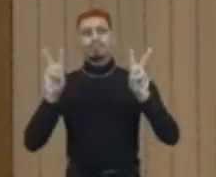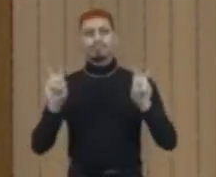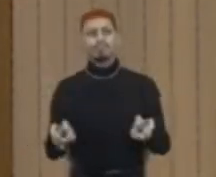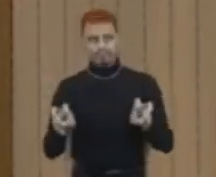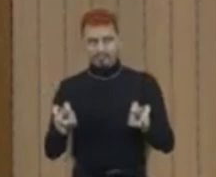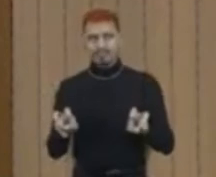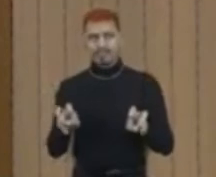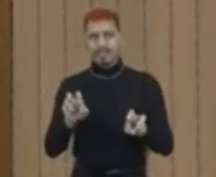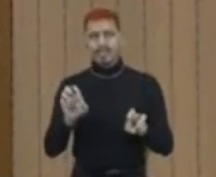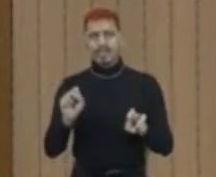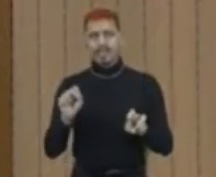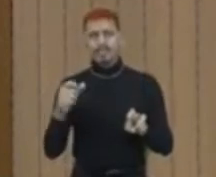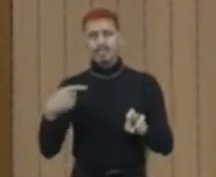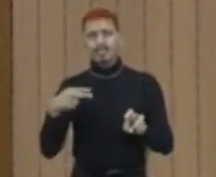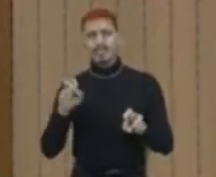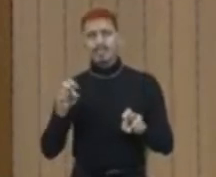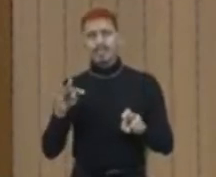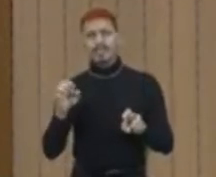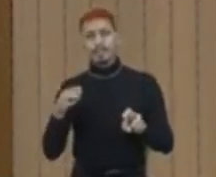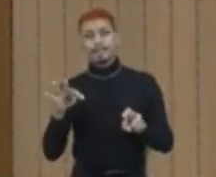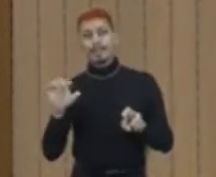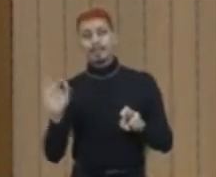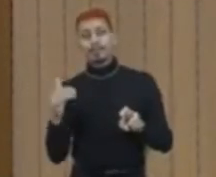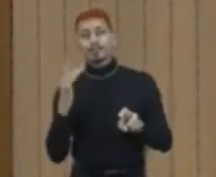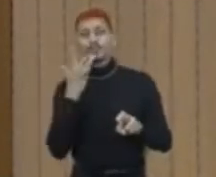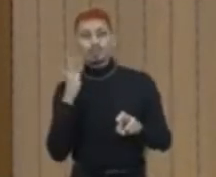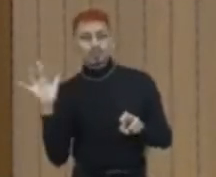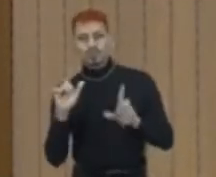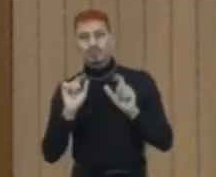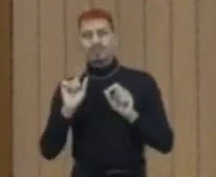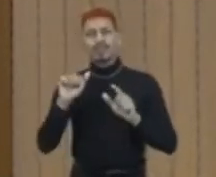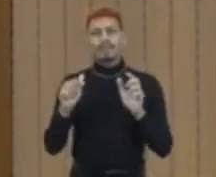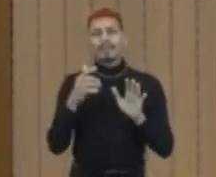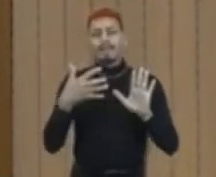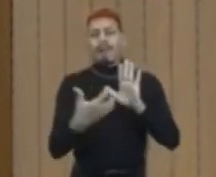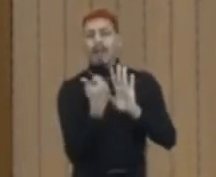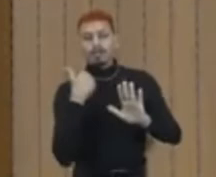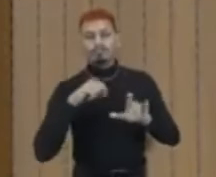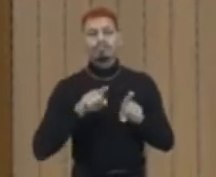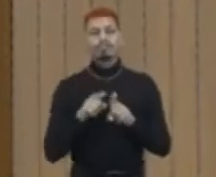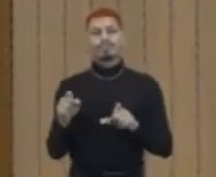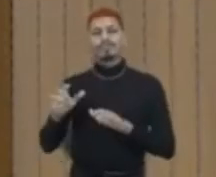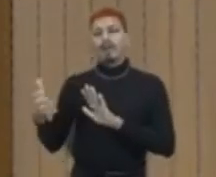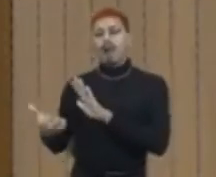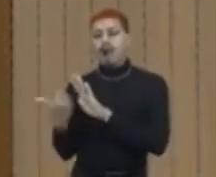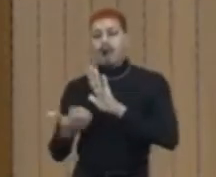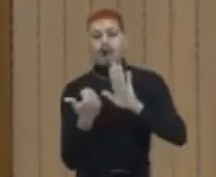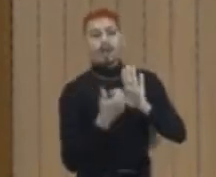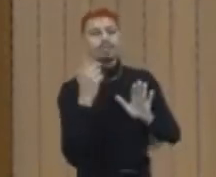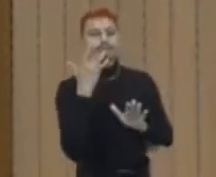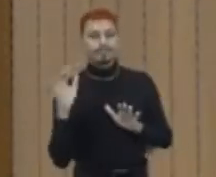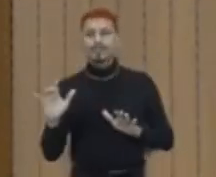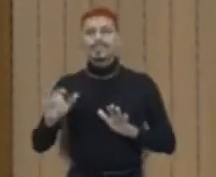do ouro, ou seja, a prática de fraudes para dissimular a origem do minério extraído ilegalmente e